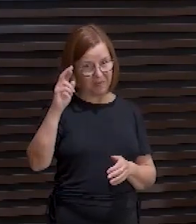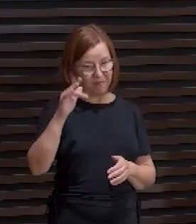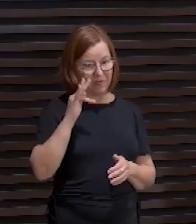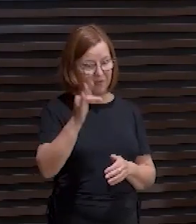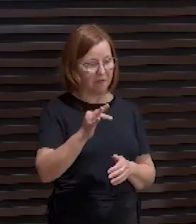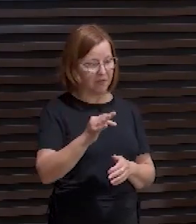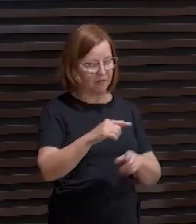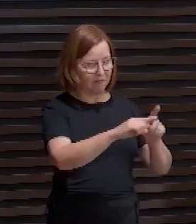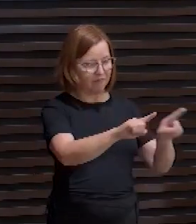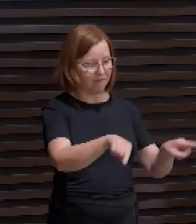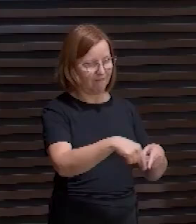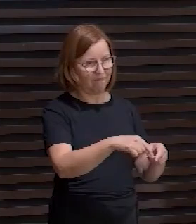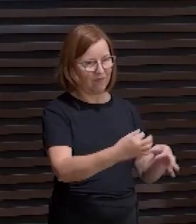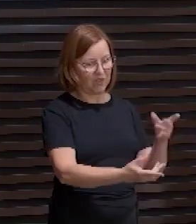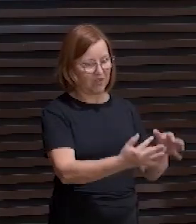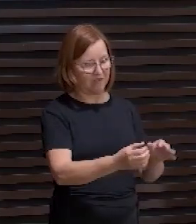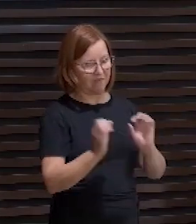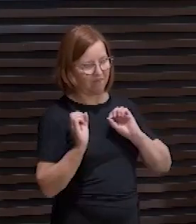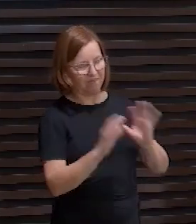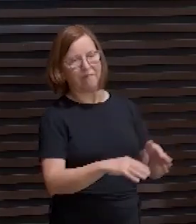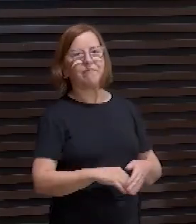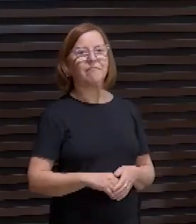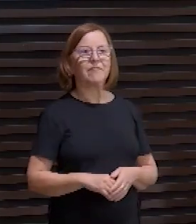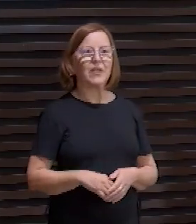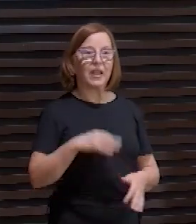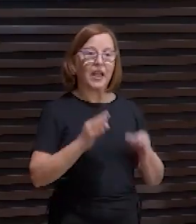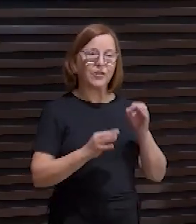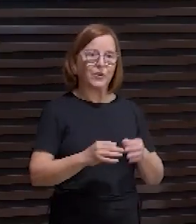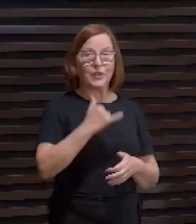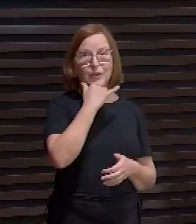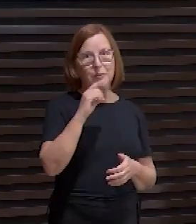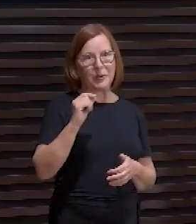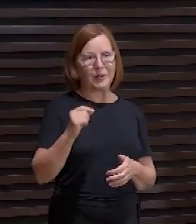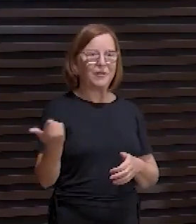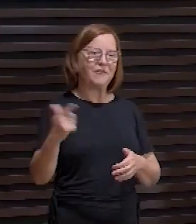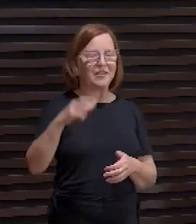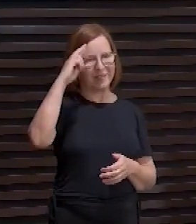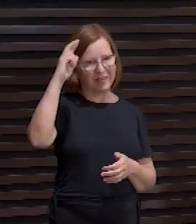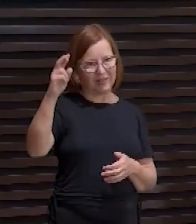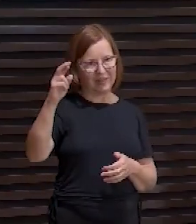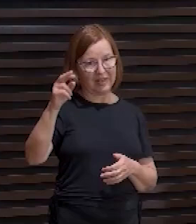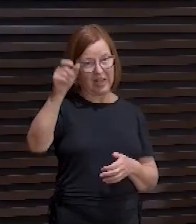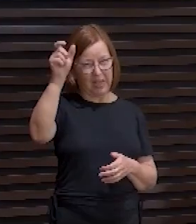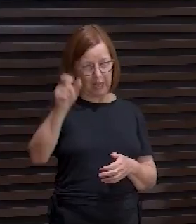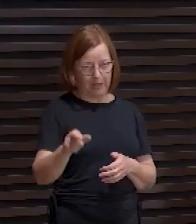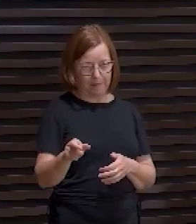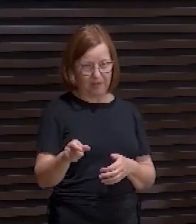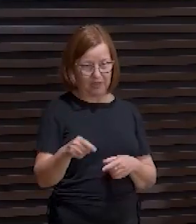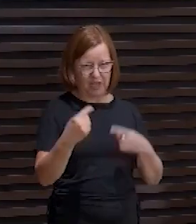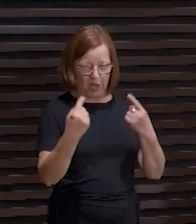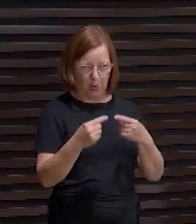A justiça e o perdão provém do Senhor. A pessoa que te ofendeu precisa ser perdoada por